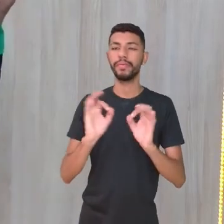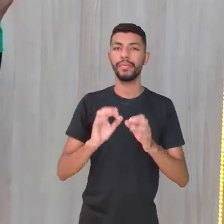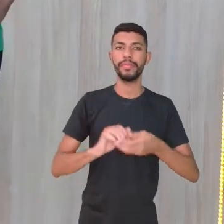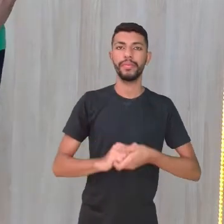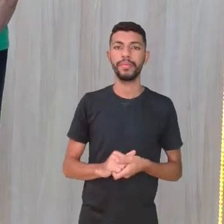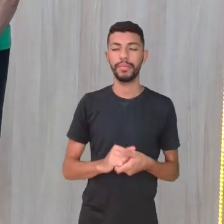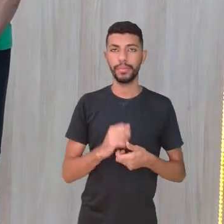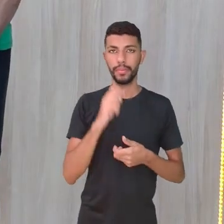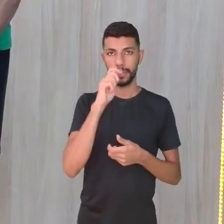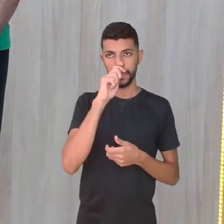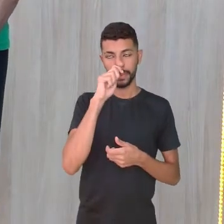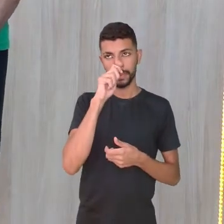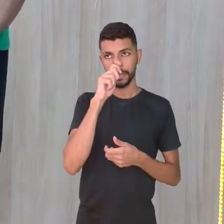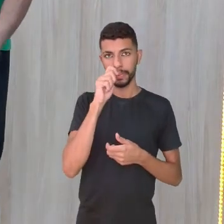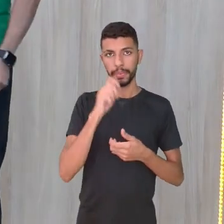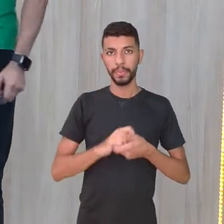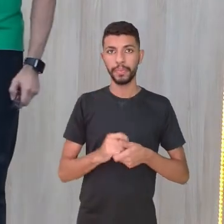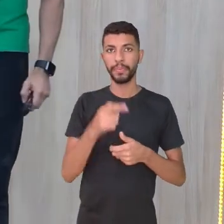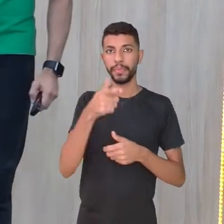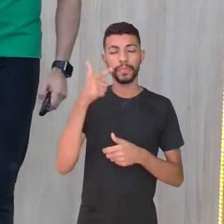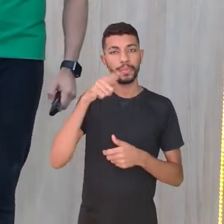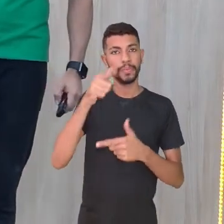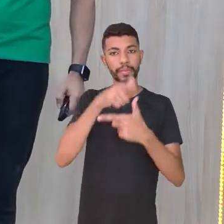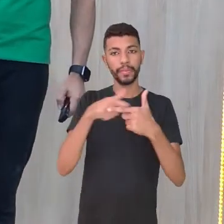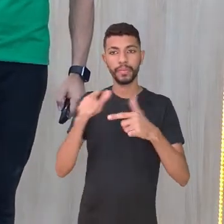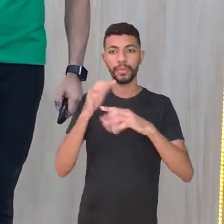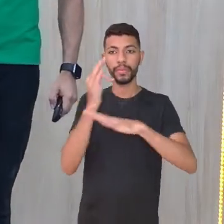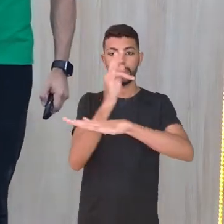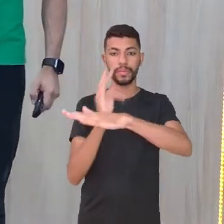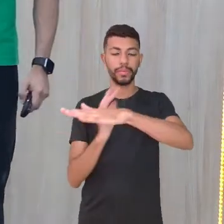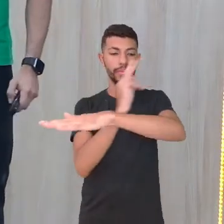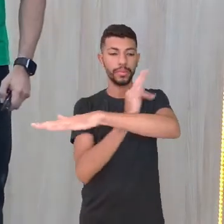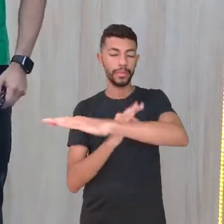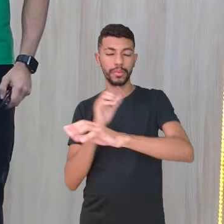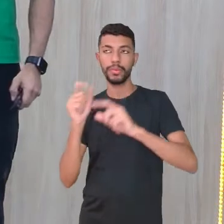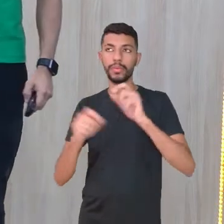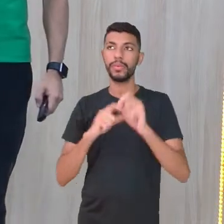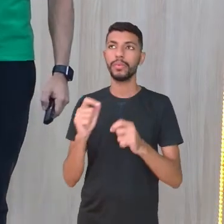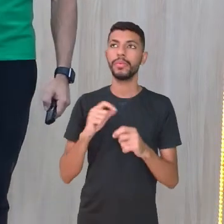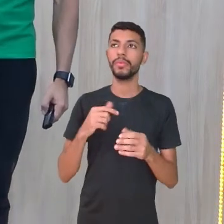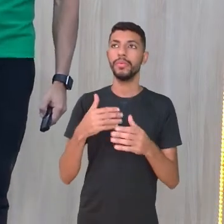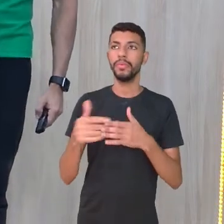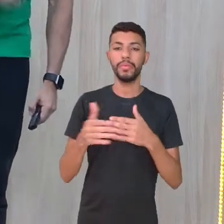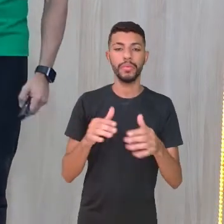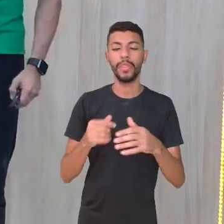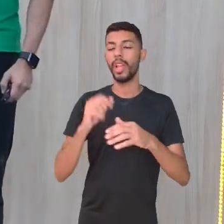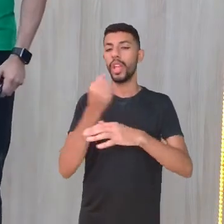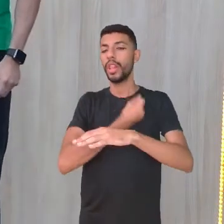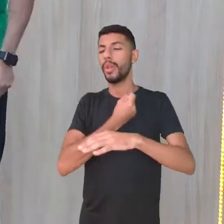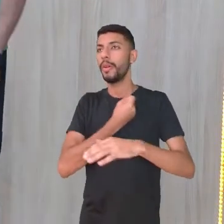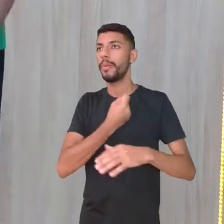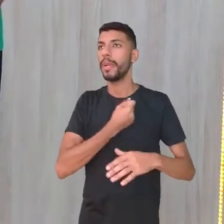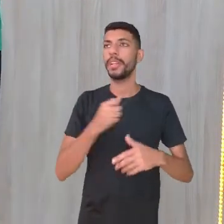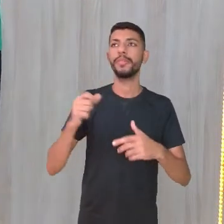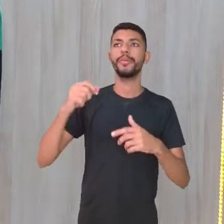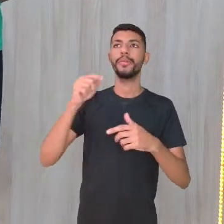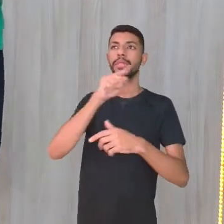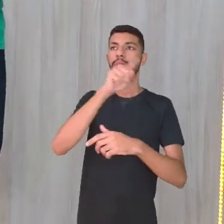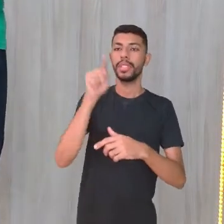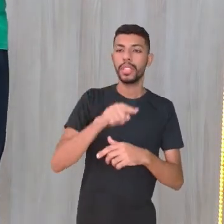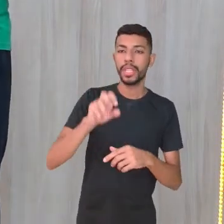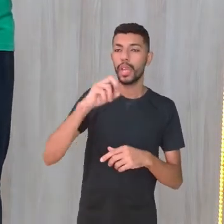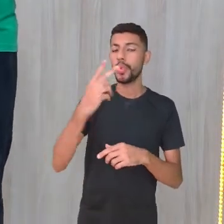Para você dividir aí duas frações, certo? Não importa se é número inteiro ou não, basta